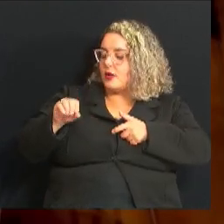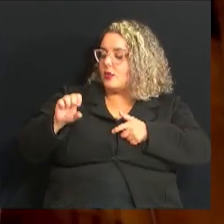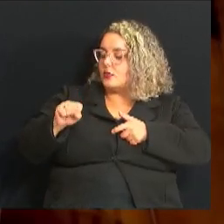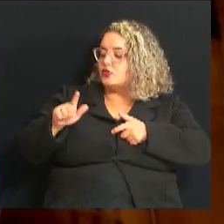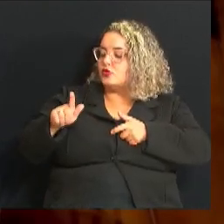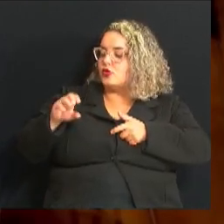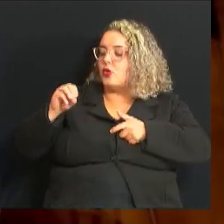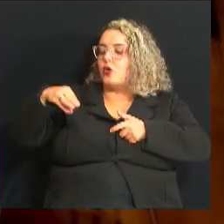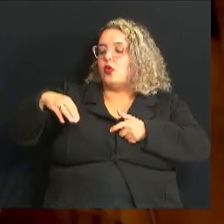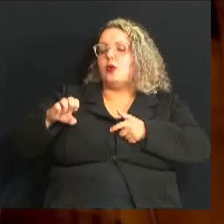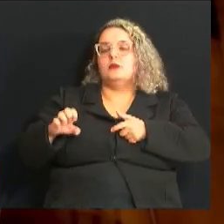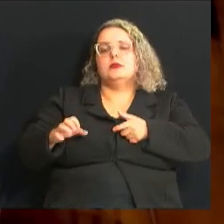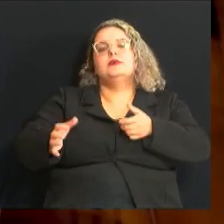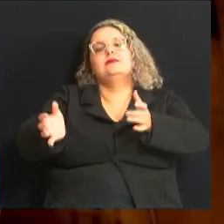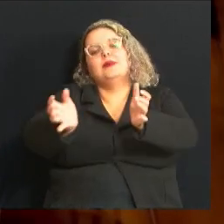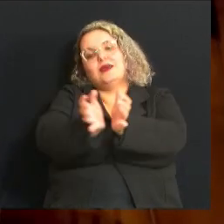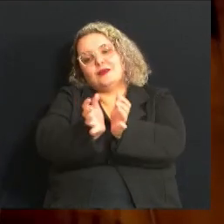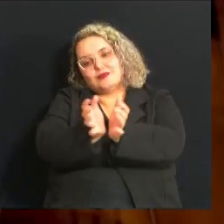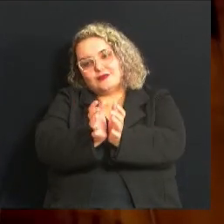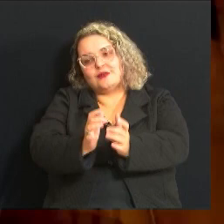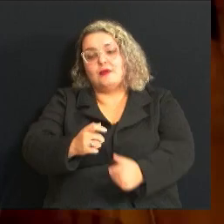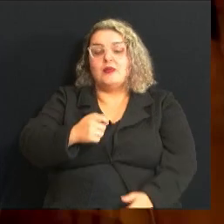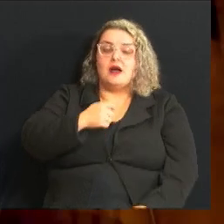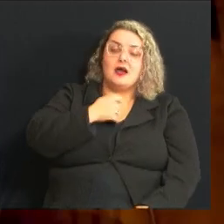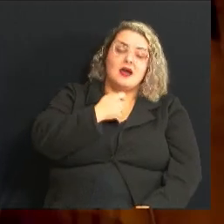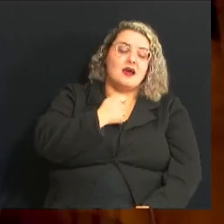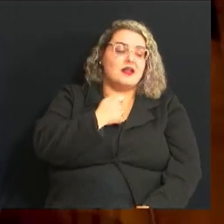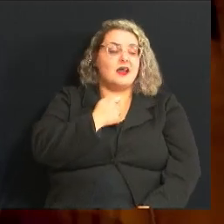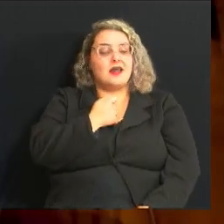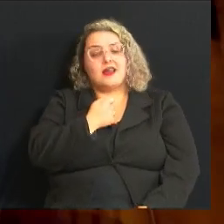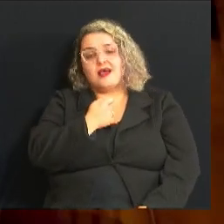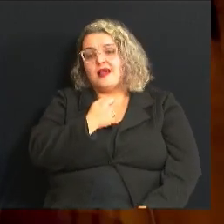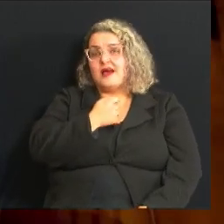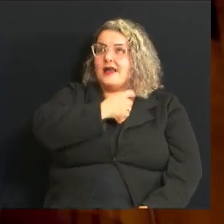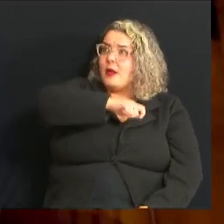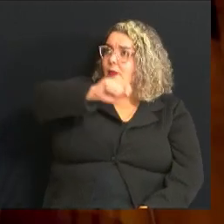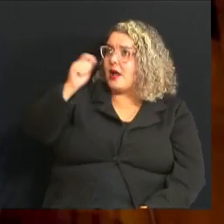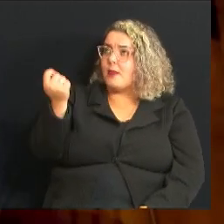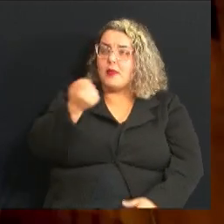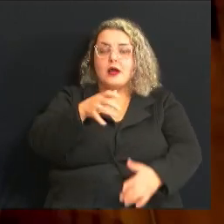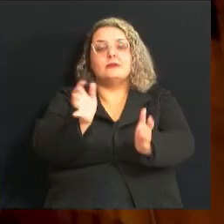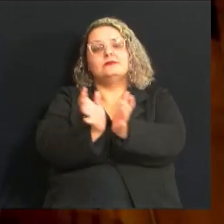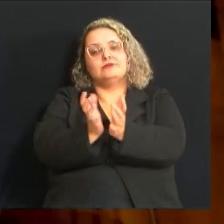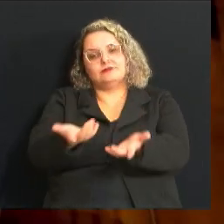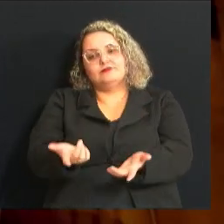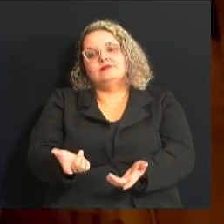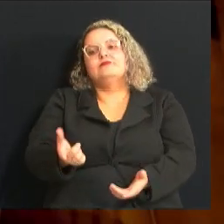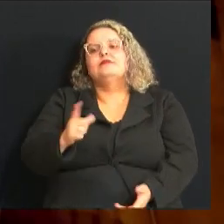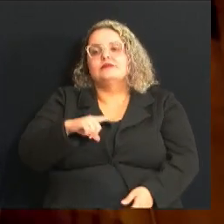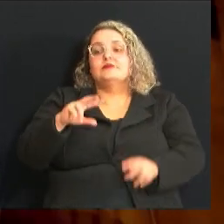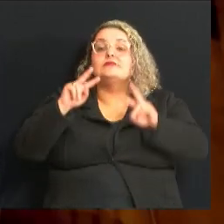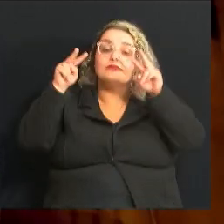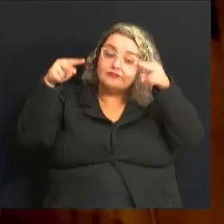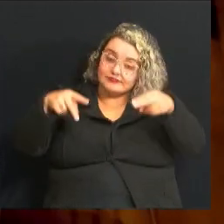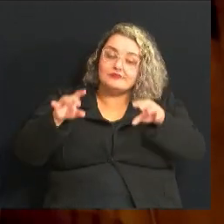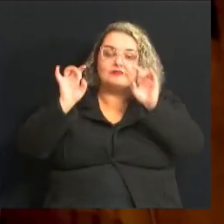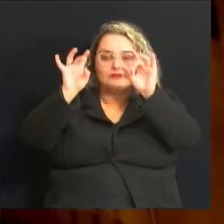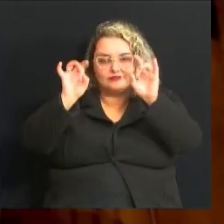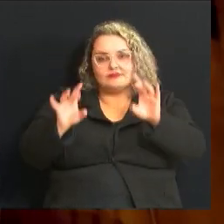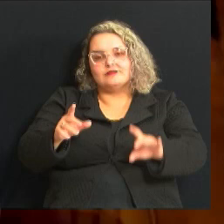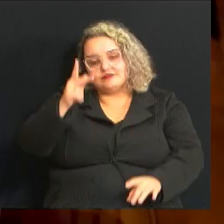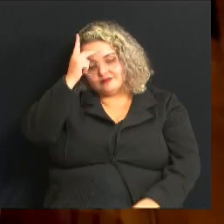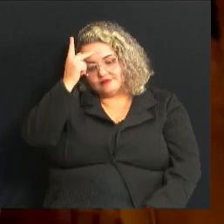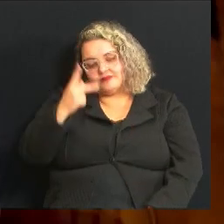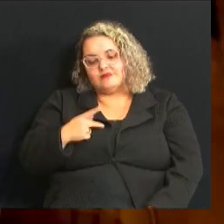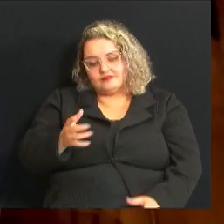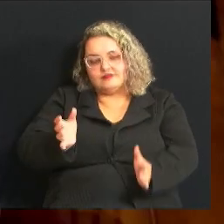Clube, não deixa de ser um investimento para que o próprio clube também tenha um olhar especial e potencialize